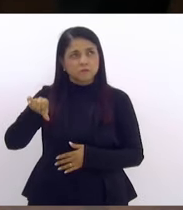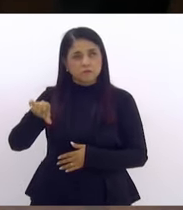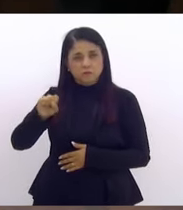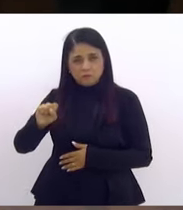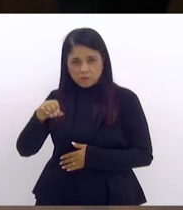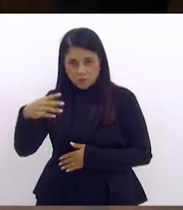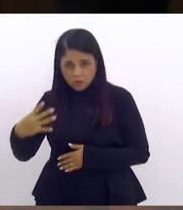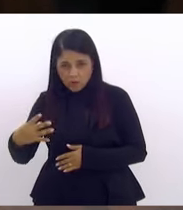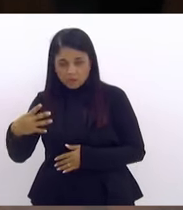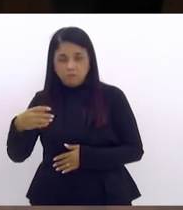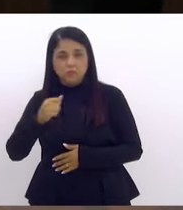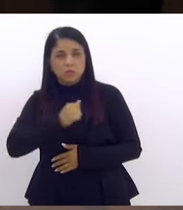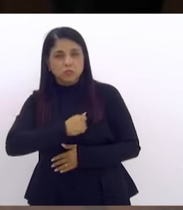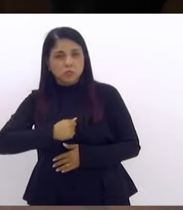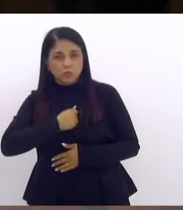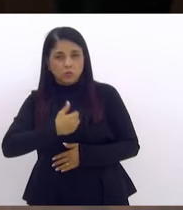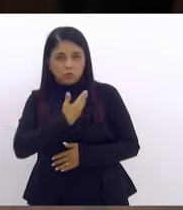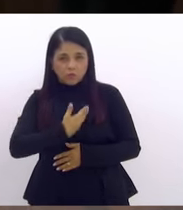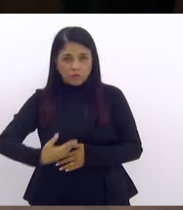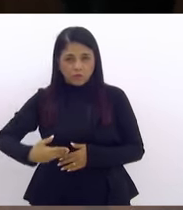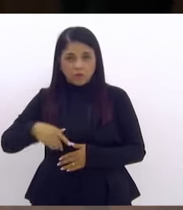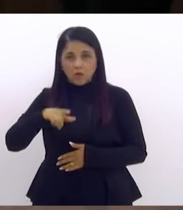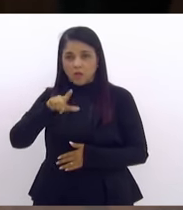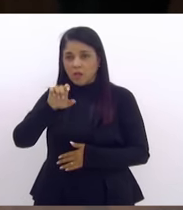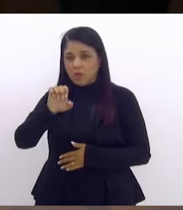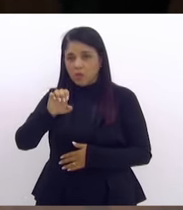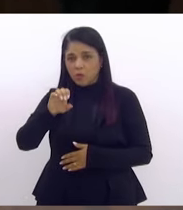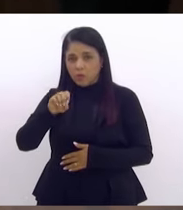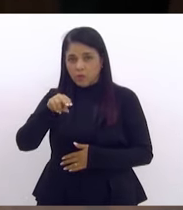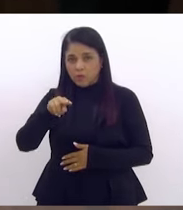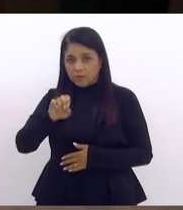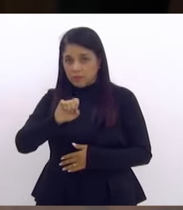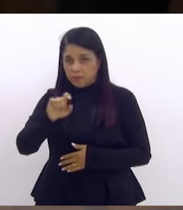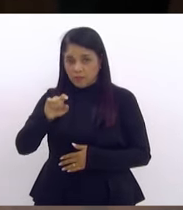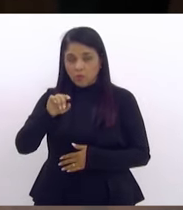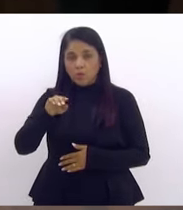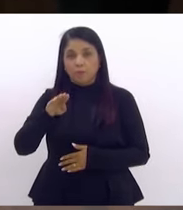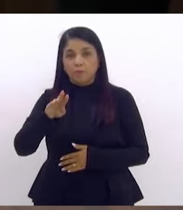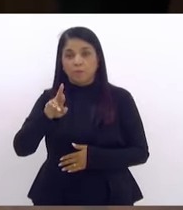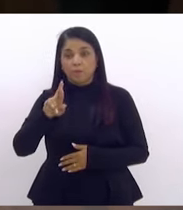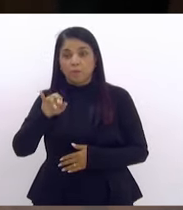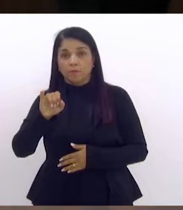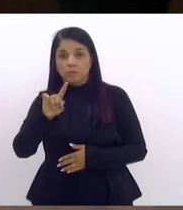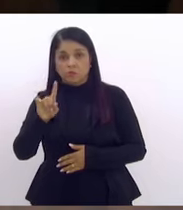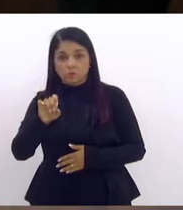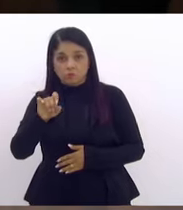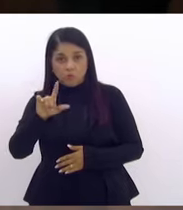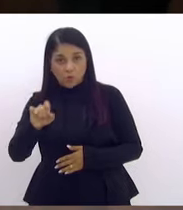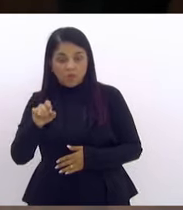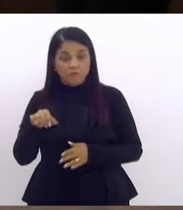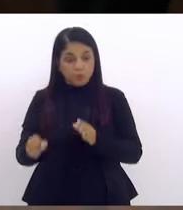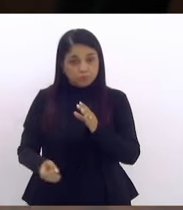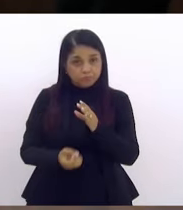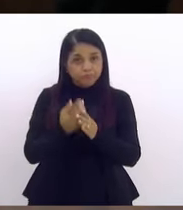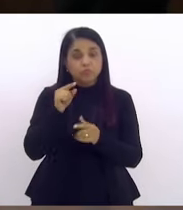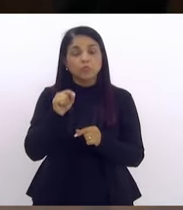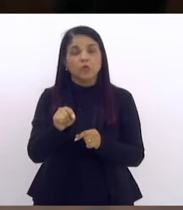pelo saudoso governador Leonel de Moura Brizola, foi construído para quebrar um